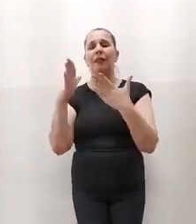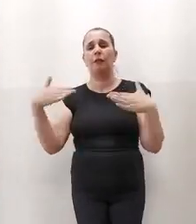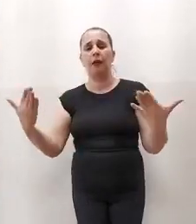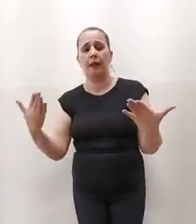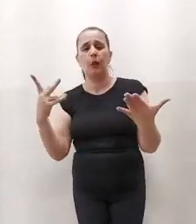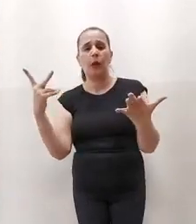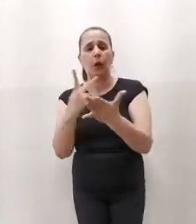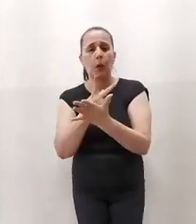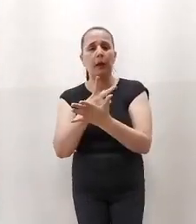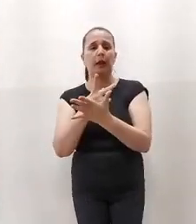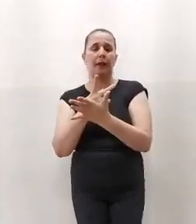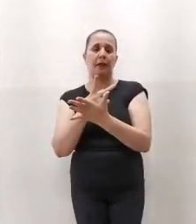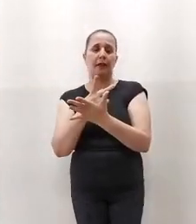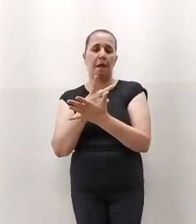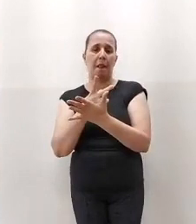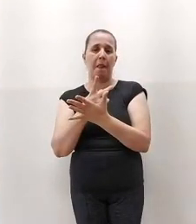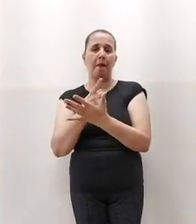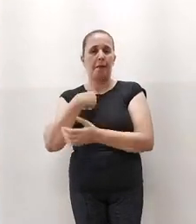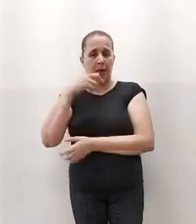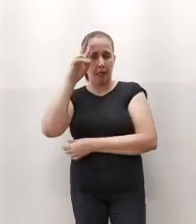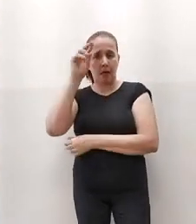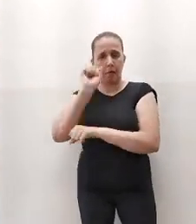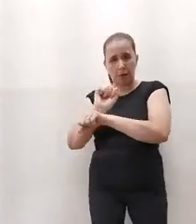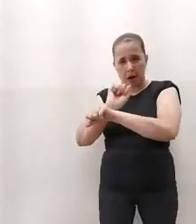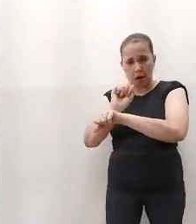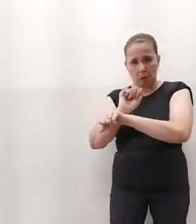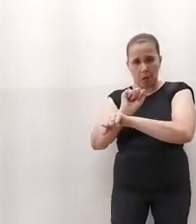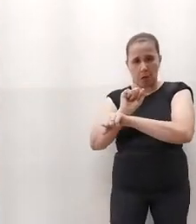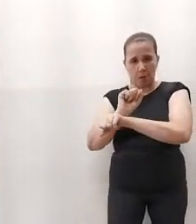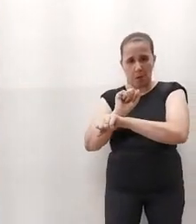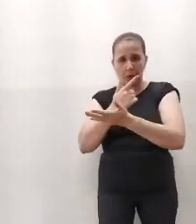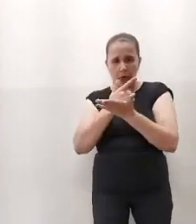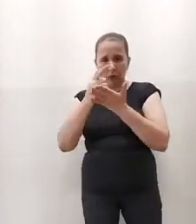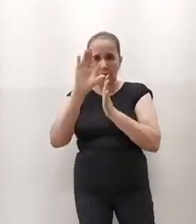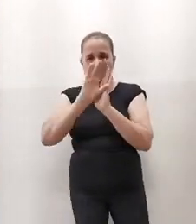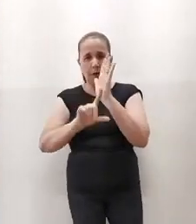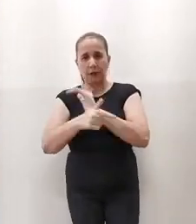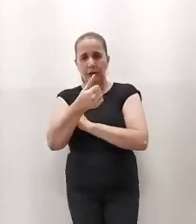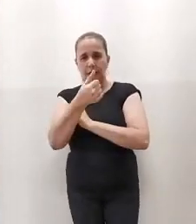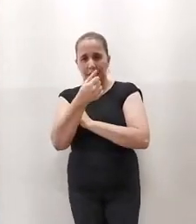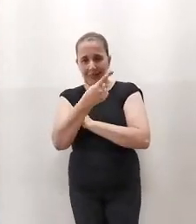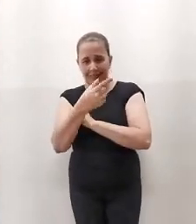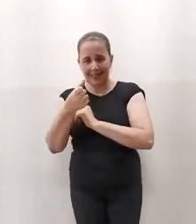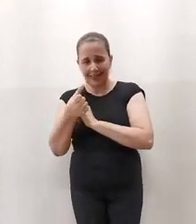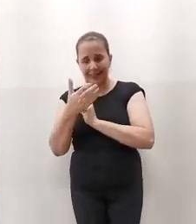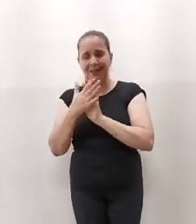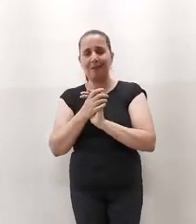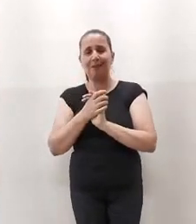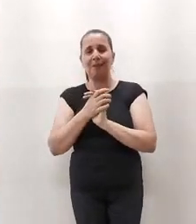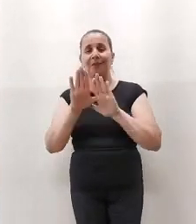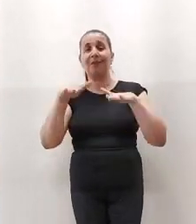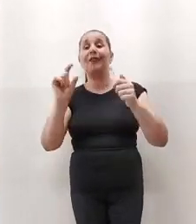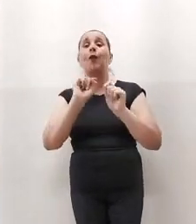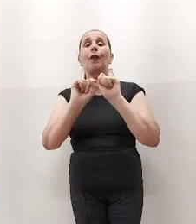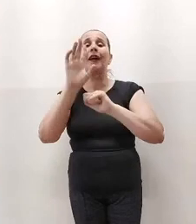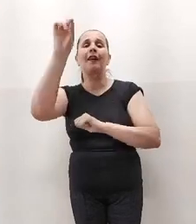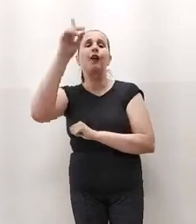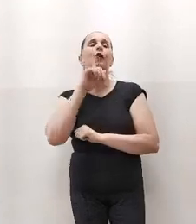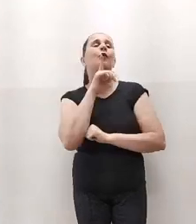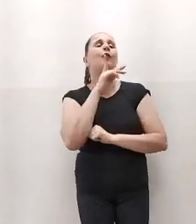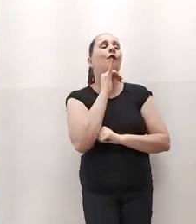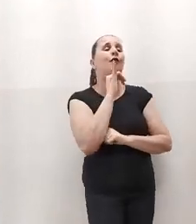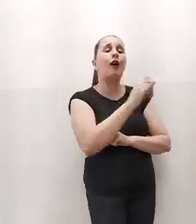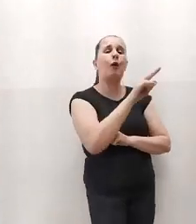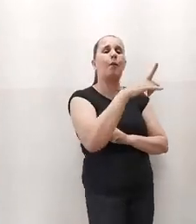é isso que acontece, irmãos. Lembra de Abraão? Gênesis capítulo 16, versículo 15. O que Deus falou para Abraão,